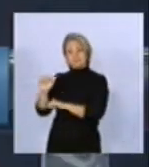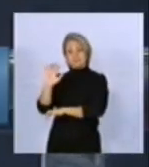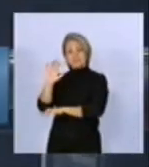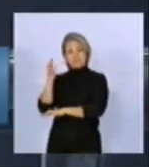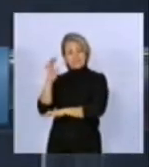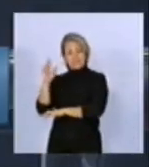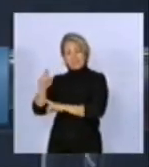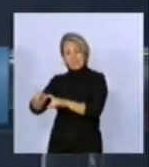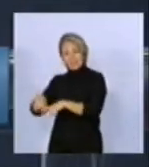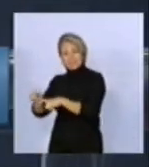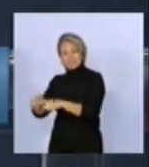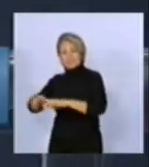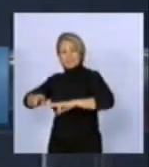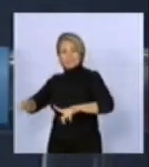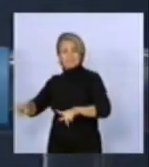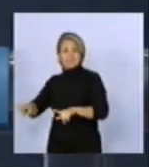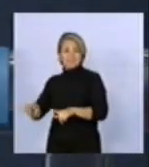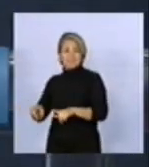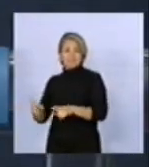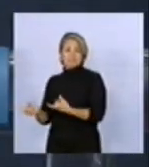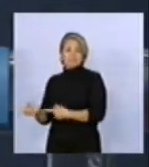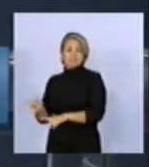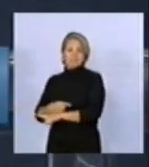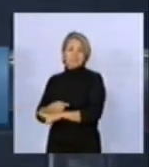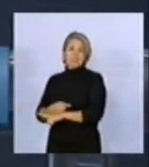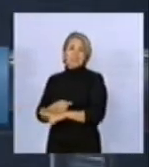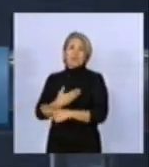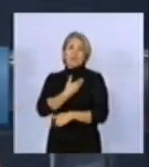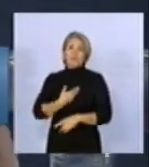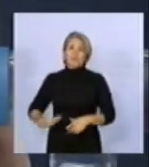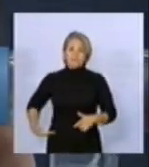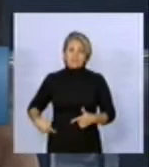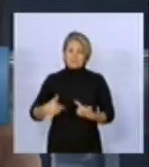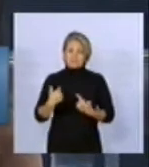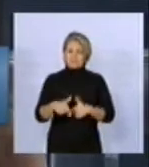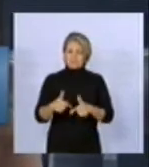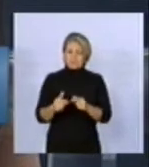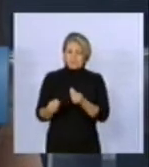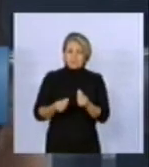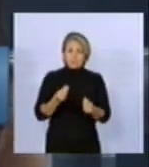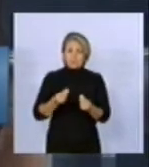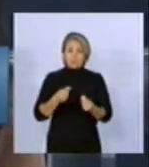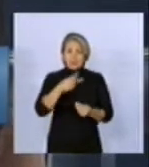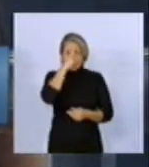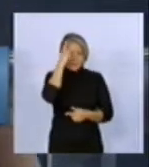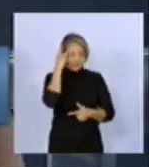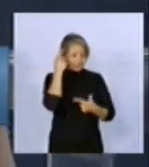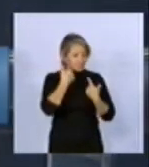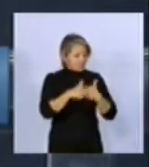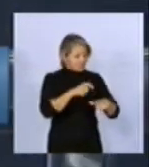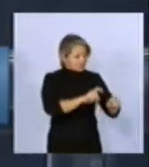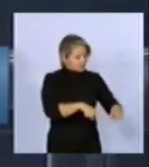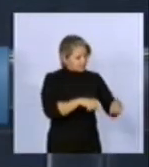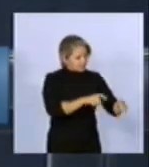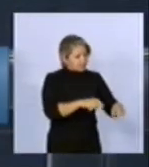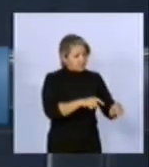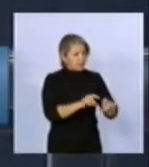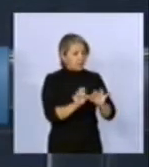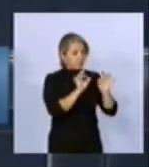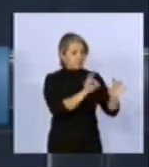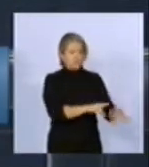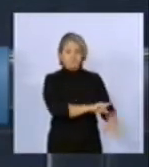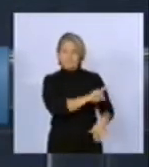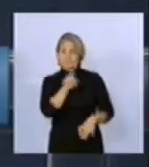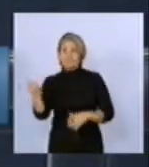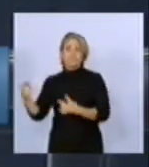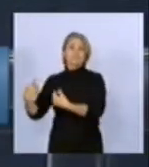governo busca assentar pessoas o que que tá acontecendo o nosso produtor de cana tá saindo tá indo para Cidade